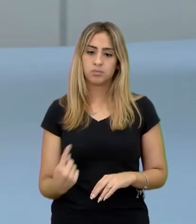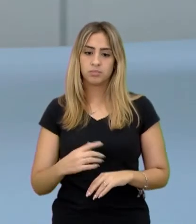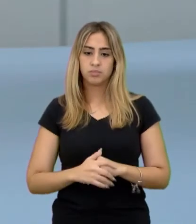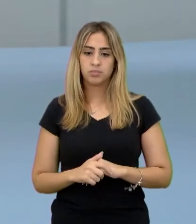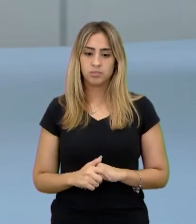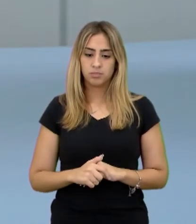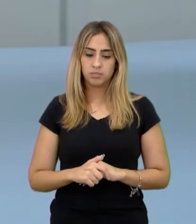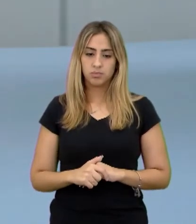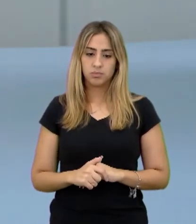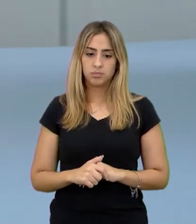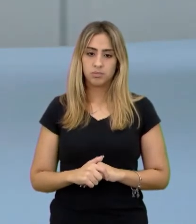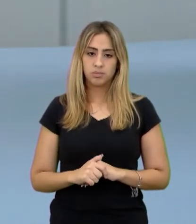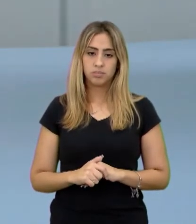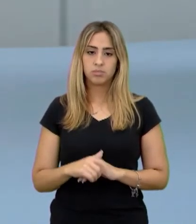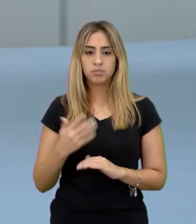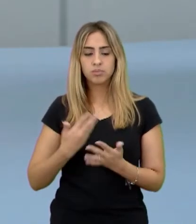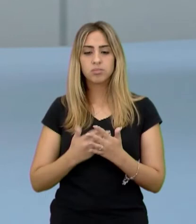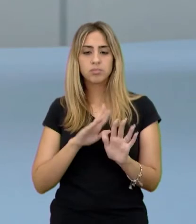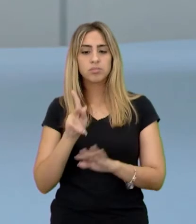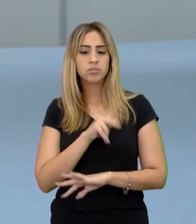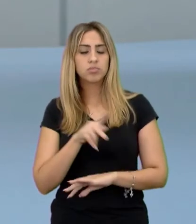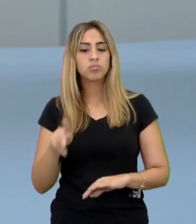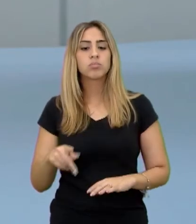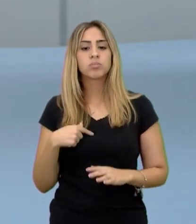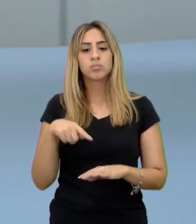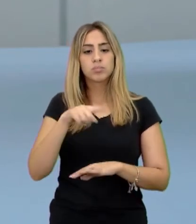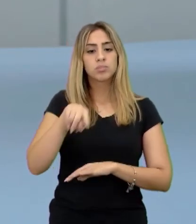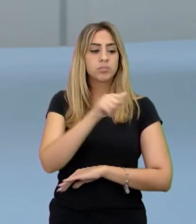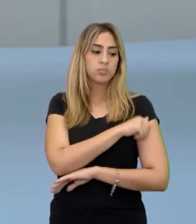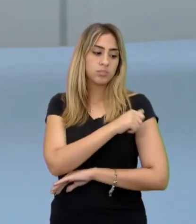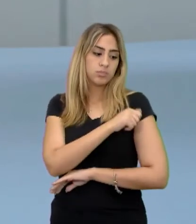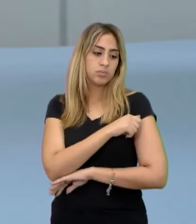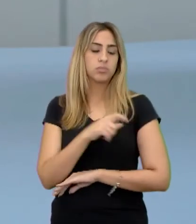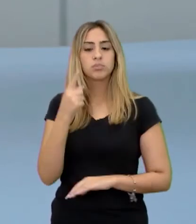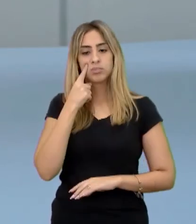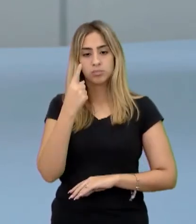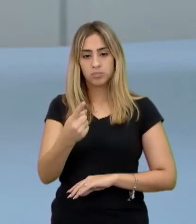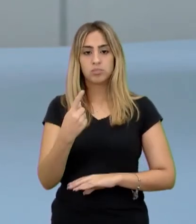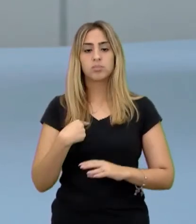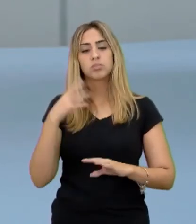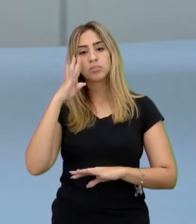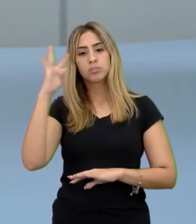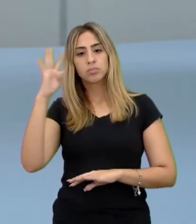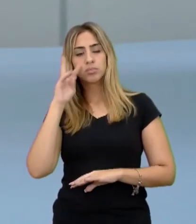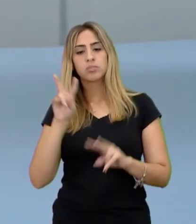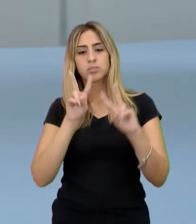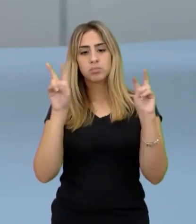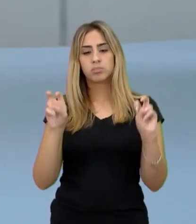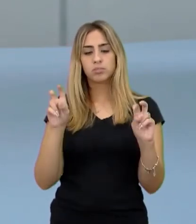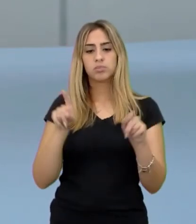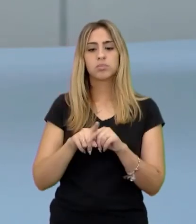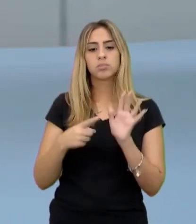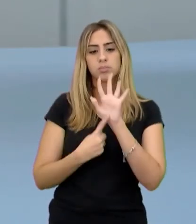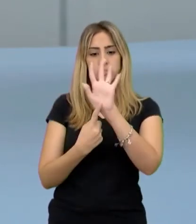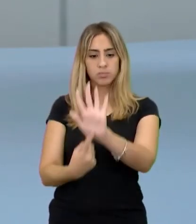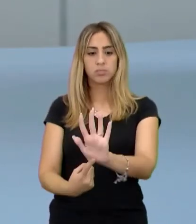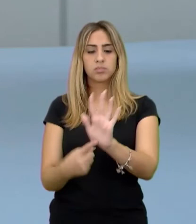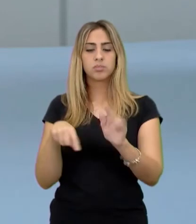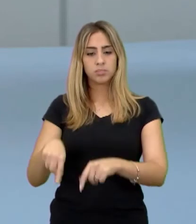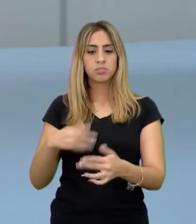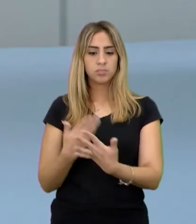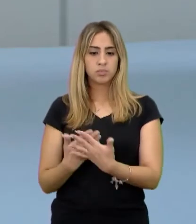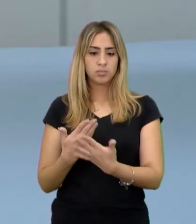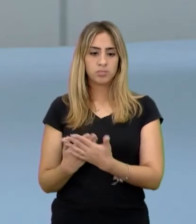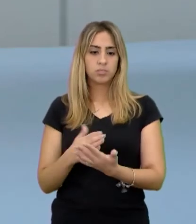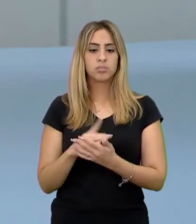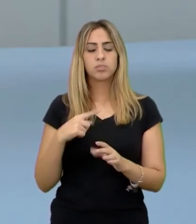tiver sem o professor agora, um roteiro para o estudante. Olha só, reflita sobre as questões que foram apresentadas nessa